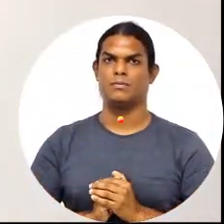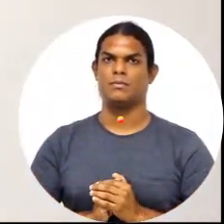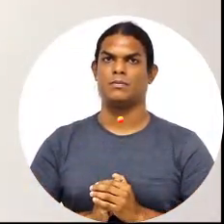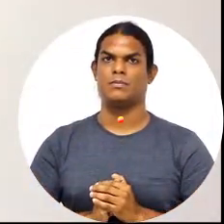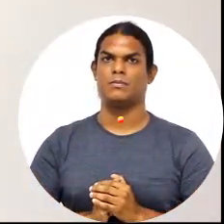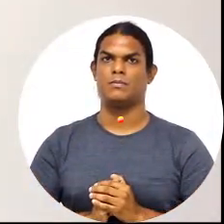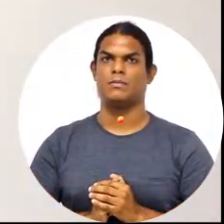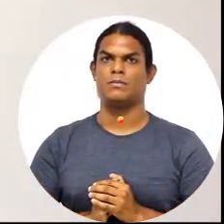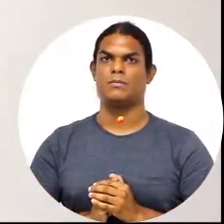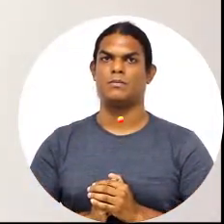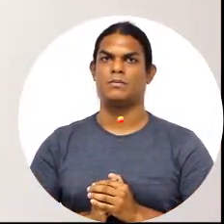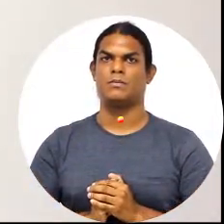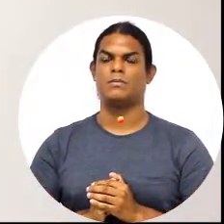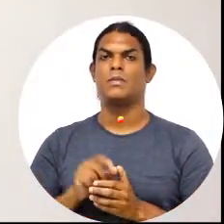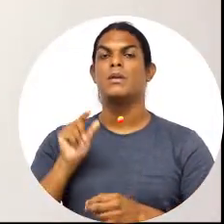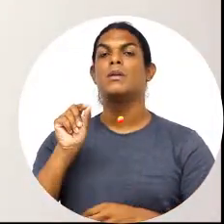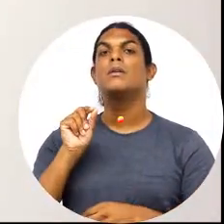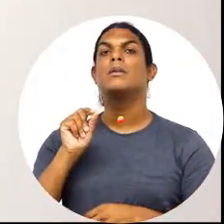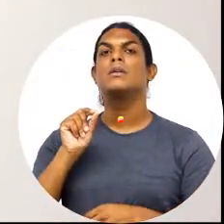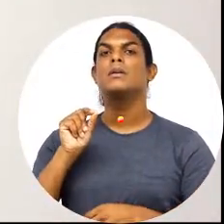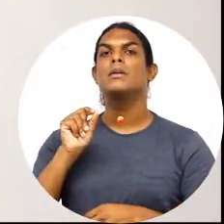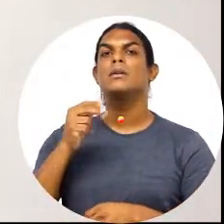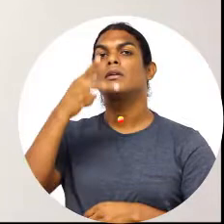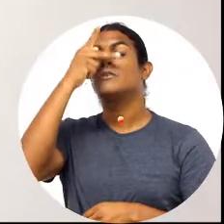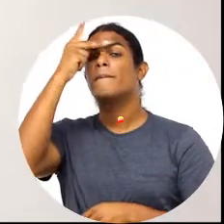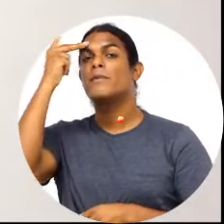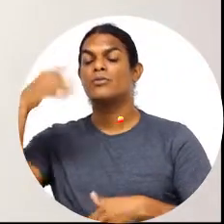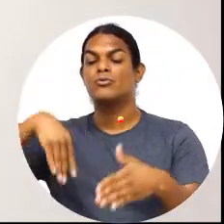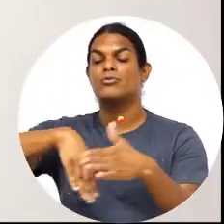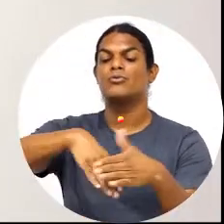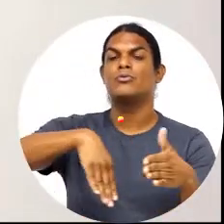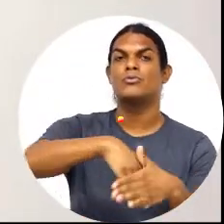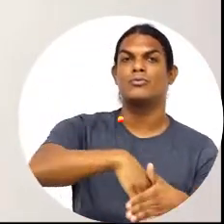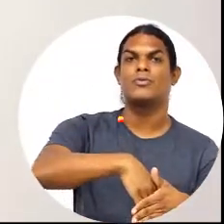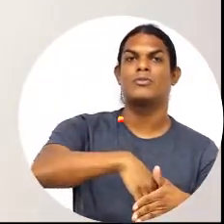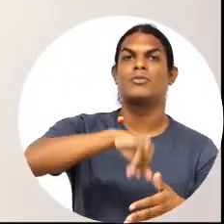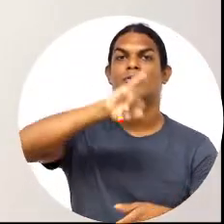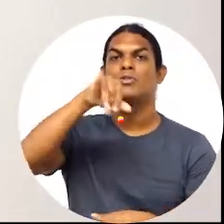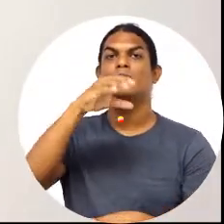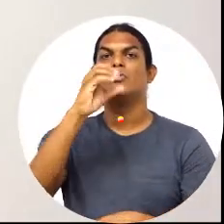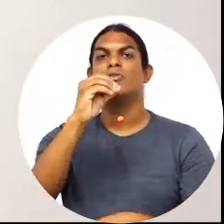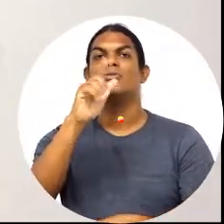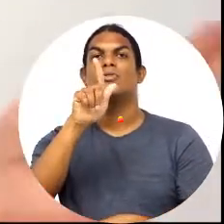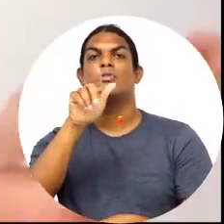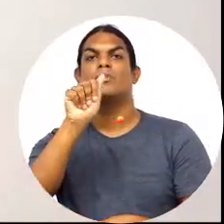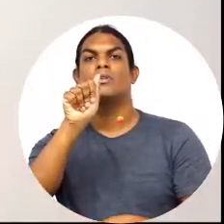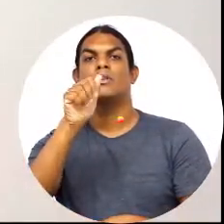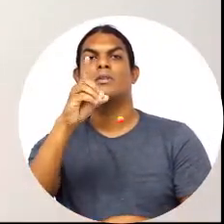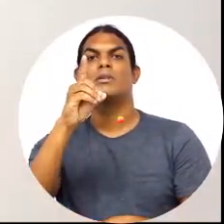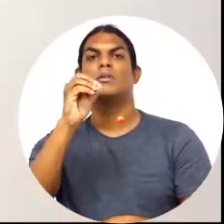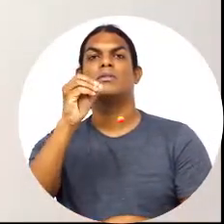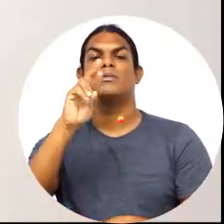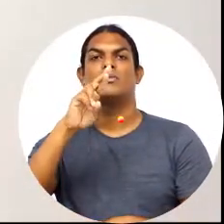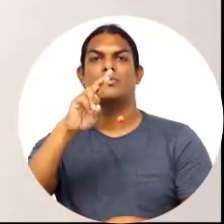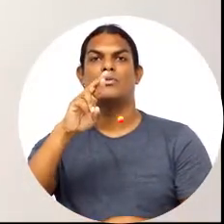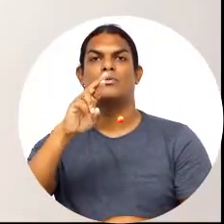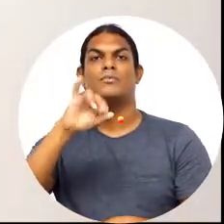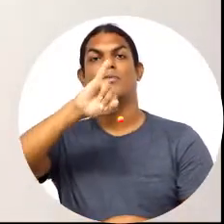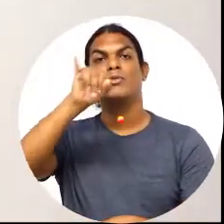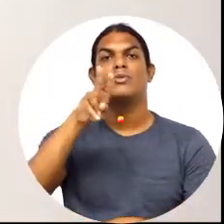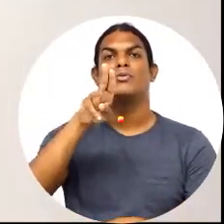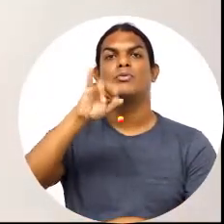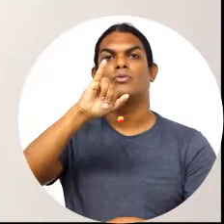e aplaudindo. Quem está jogando o jogo? Os jogadores, o juiz, o bandeirinho correndo para o lado, correndo para o outro. Eles é que